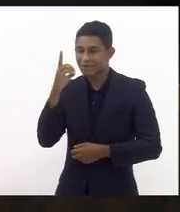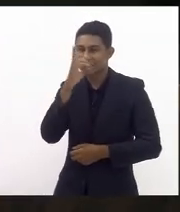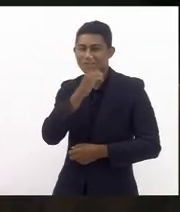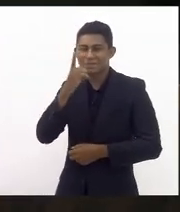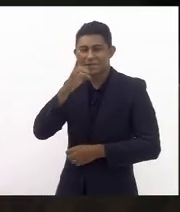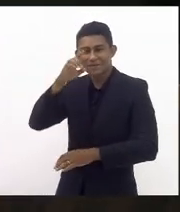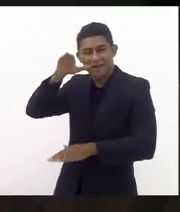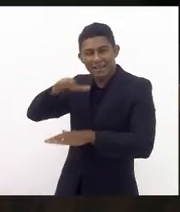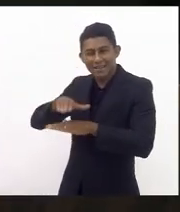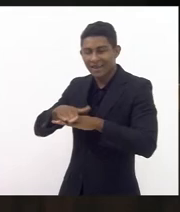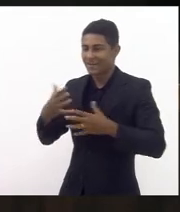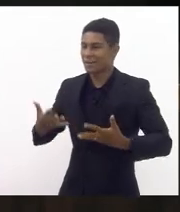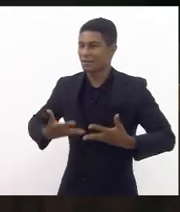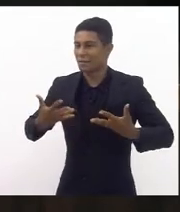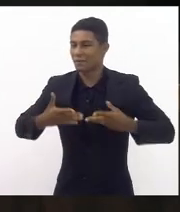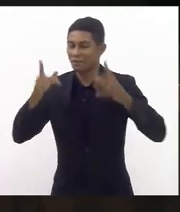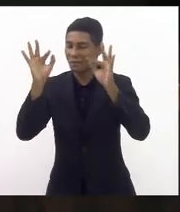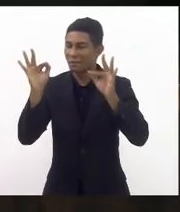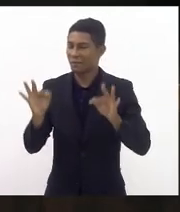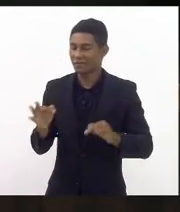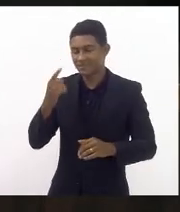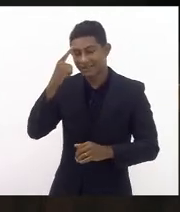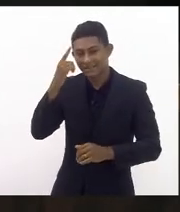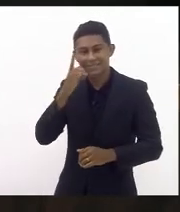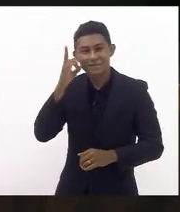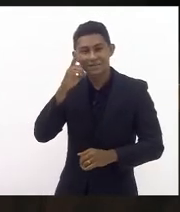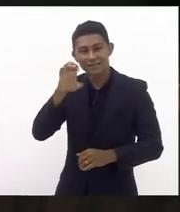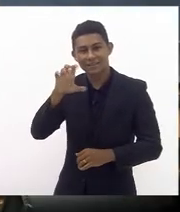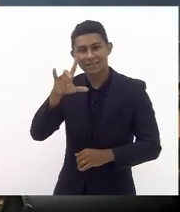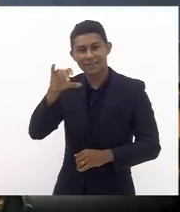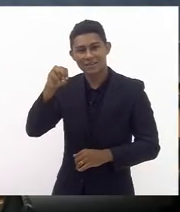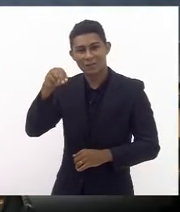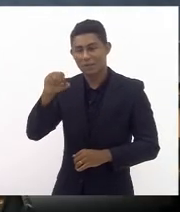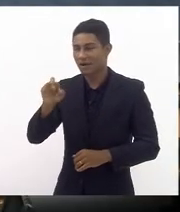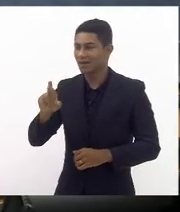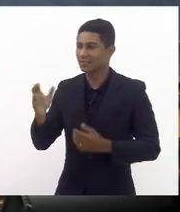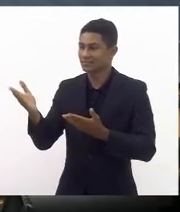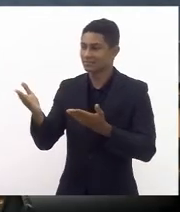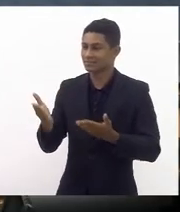domingos, quantas alegrias, deputado Eliomar Coelho.